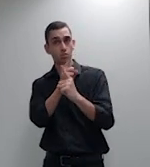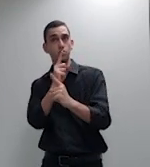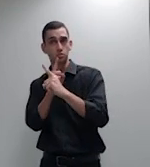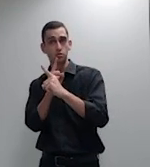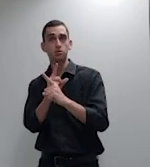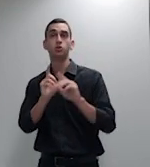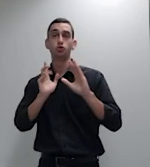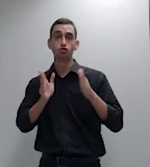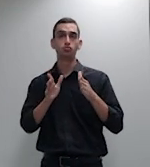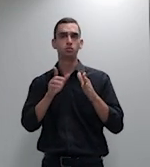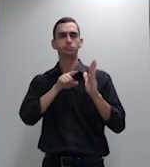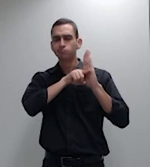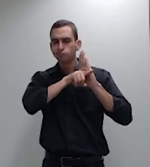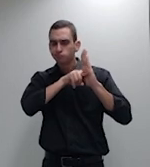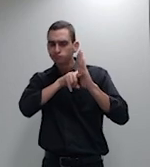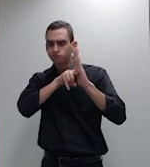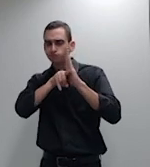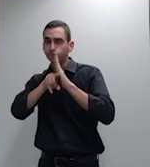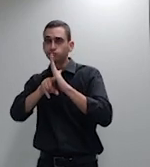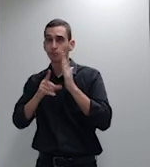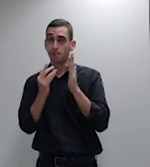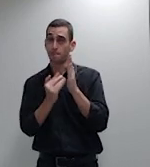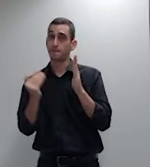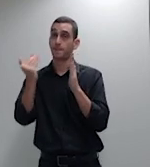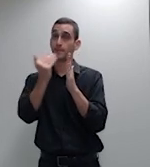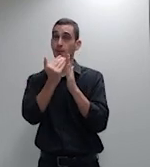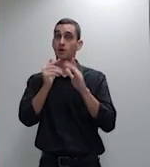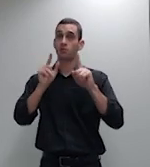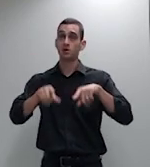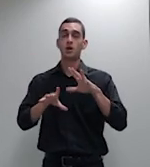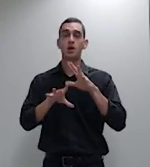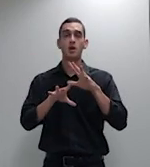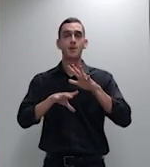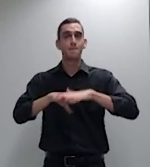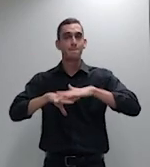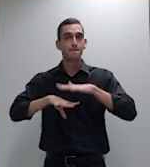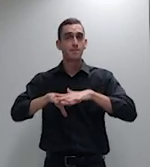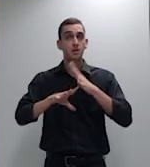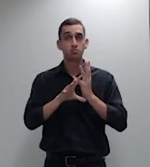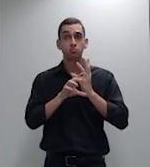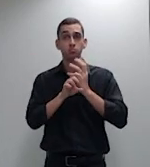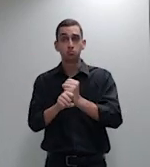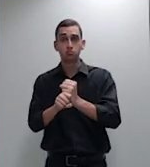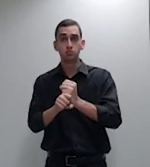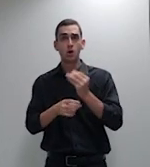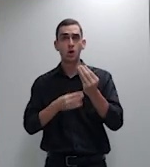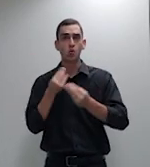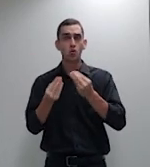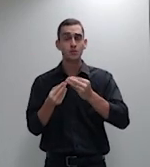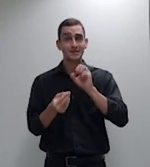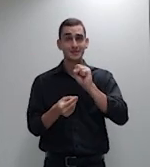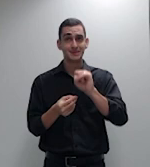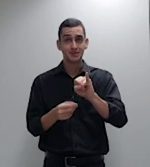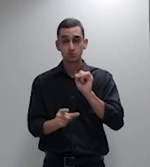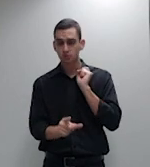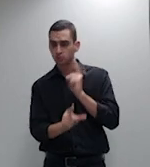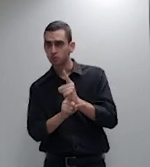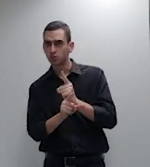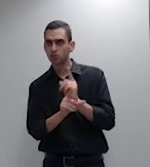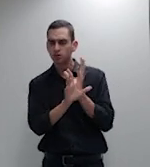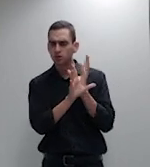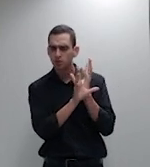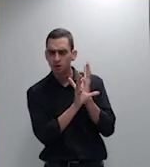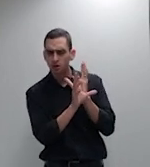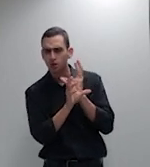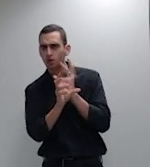fórmula matemática estando estando incorreta a soma aritmética de percentuais de reajuste